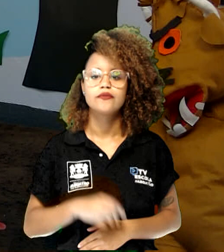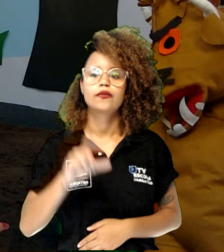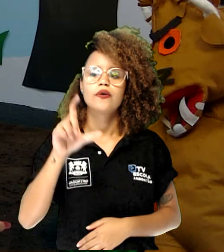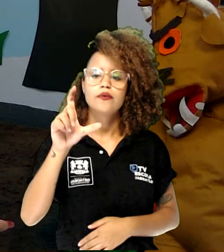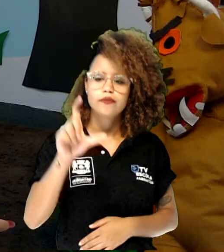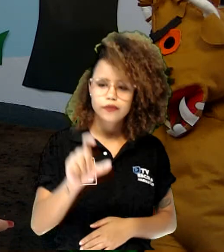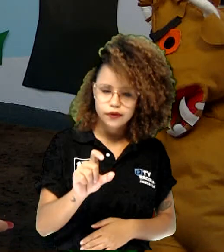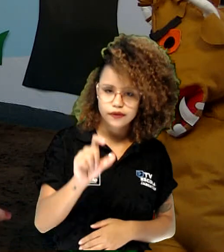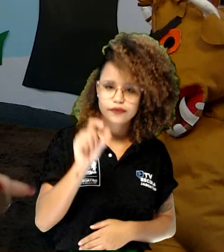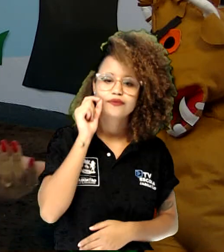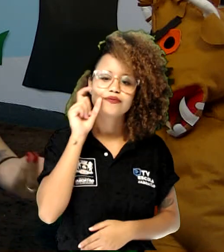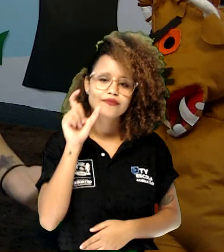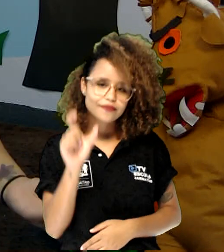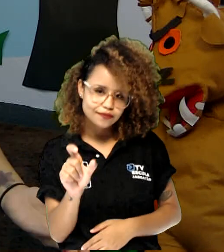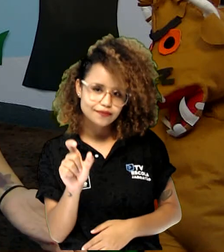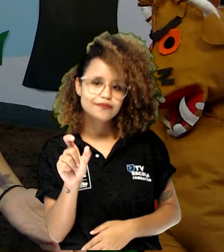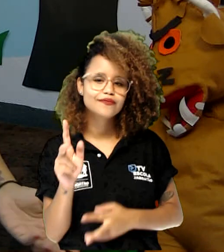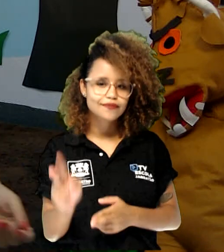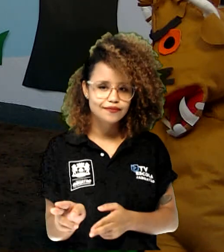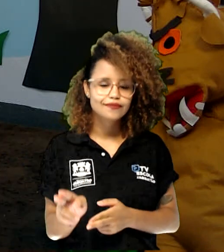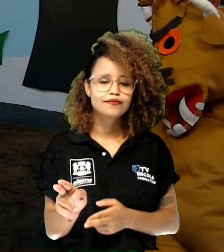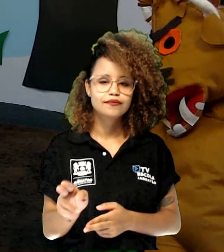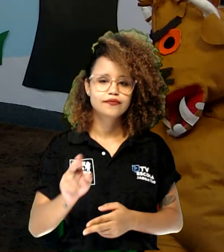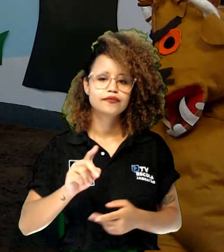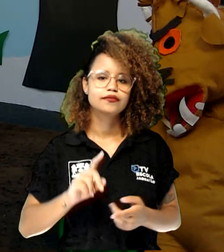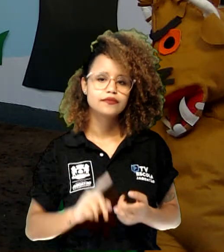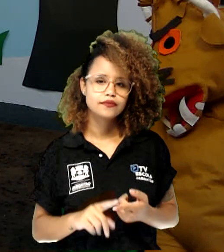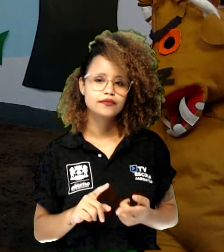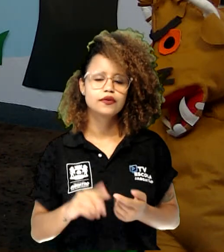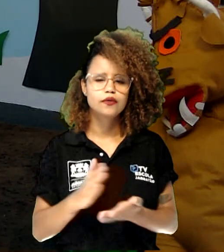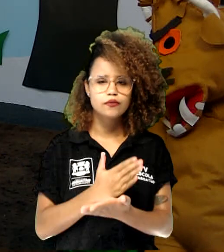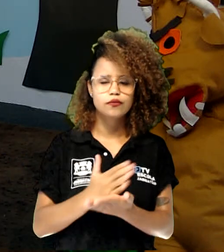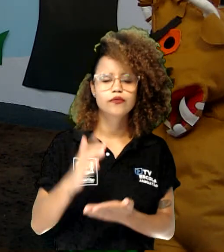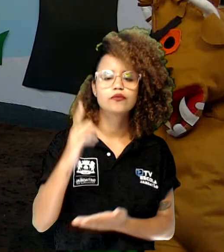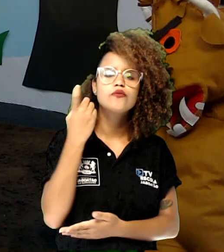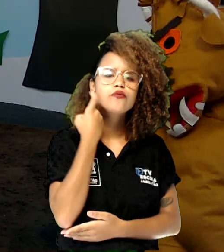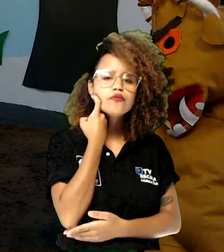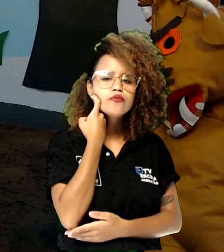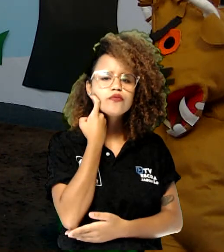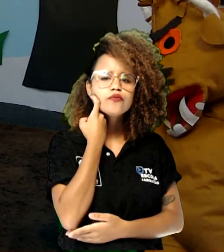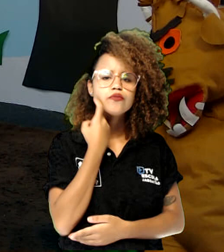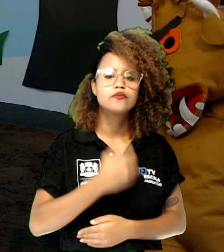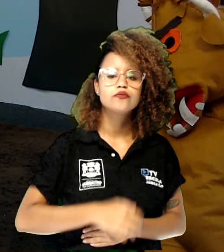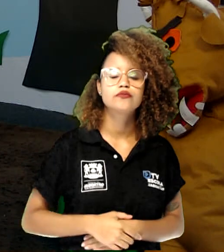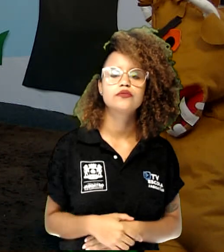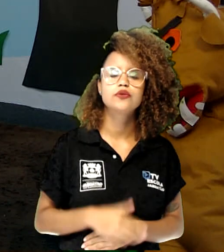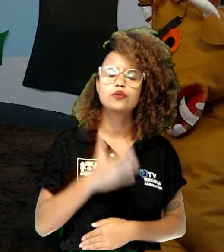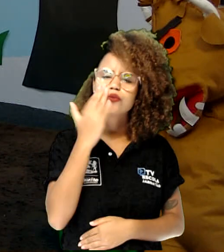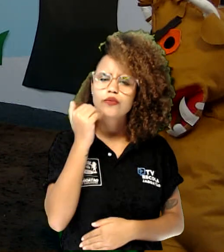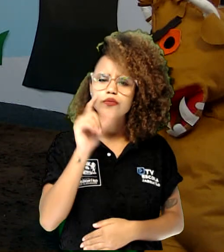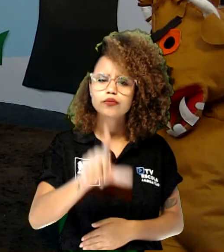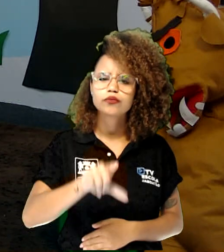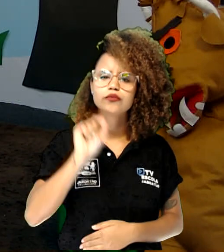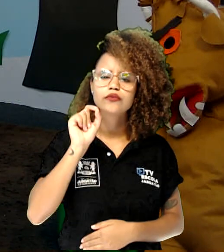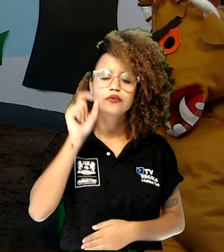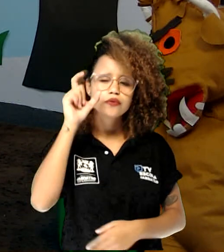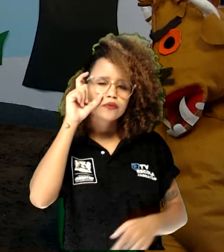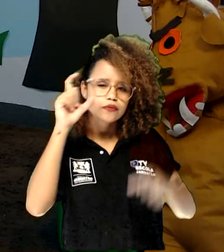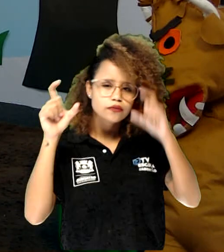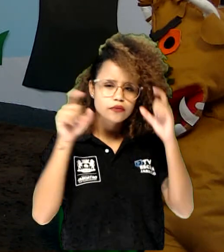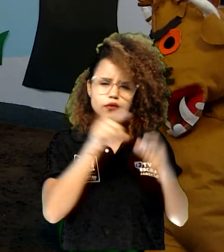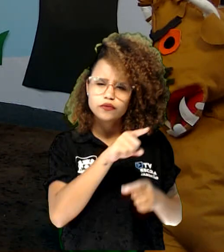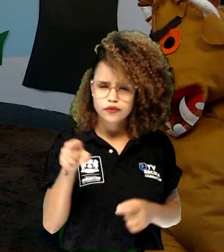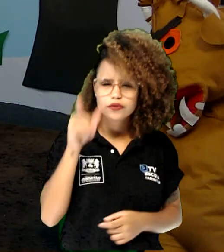Pequenos roedores, como o rato e também alguns peixes. E o alimento preferido da coruja, vocês